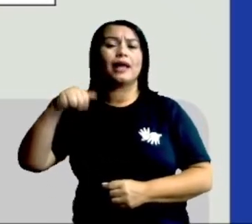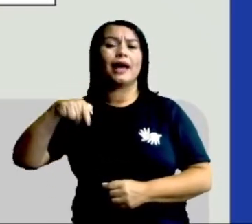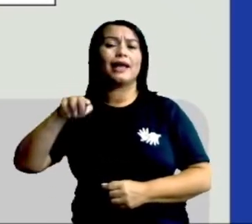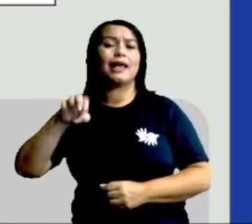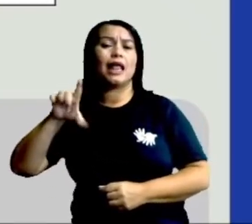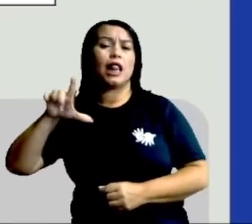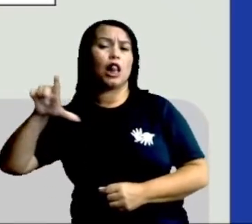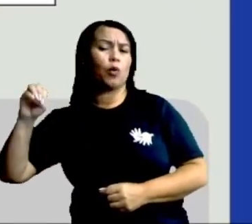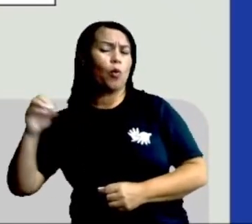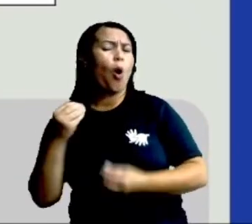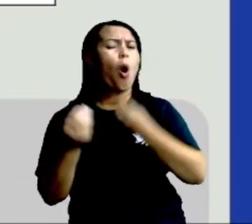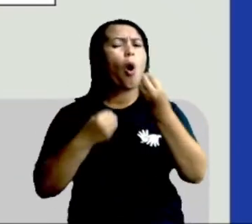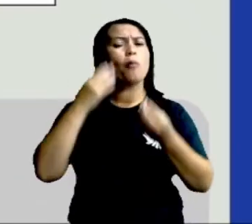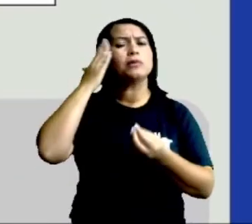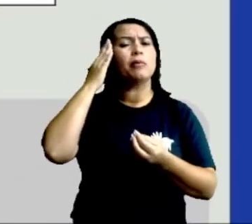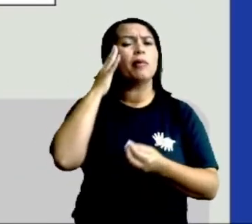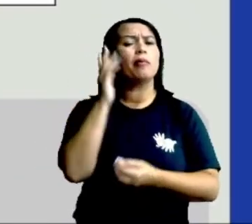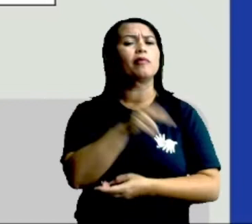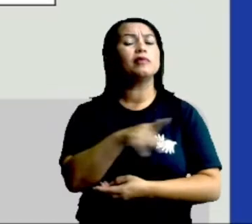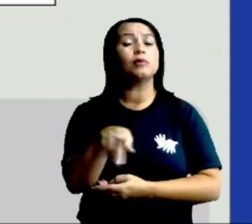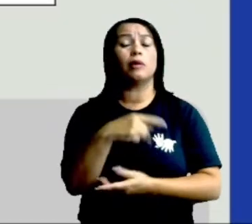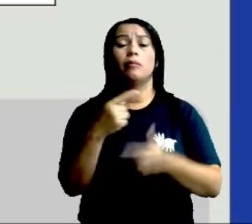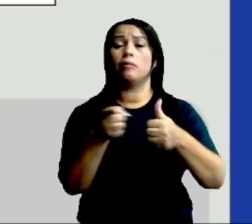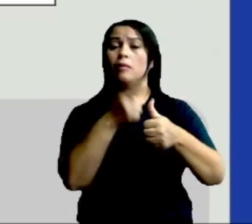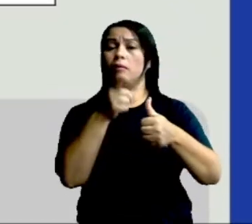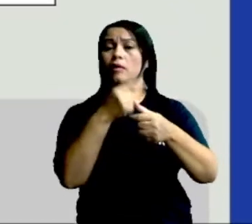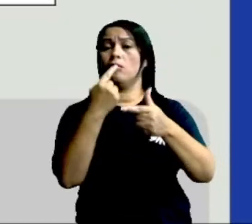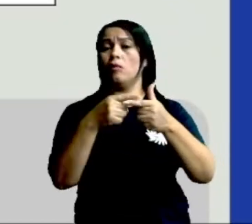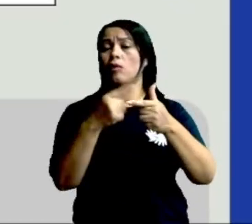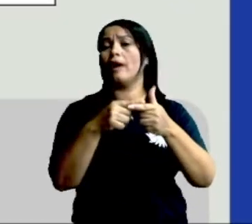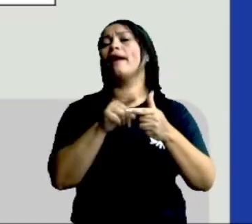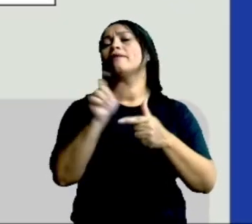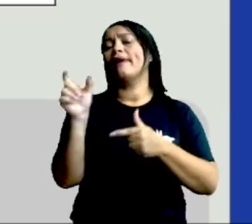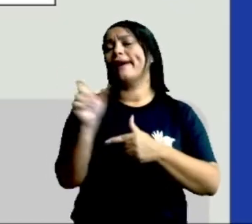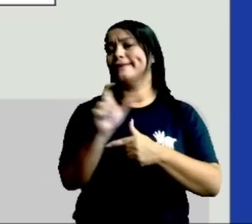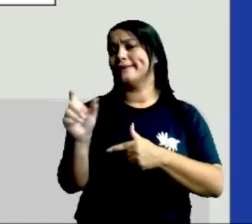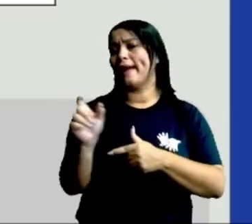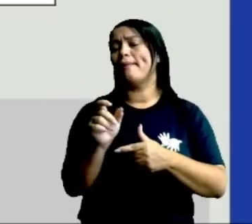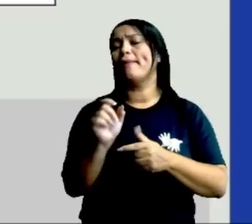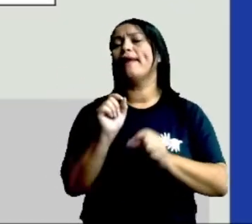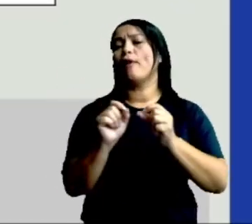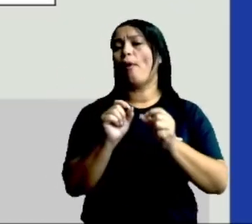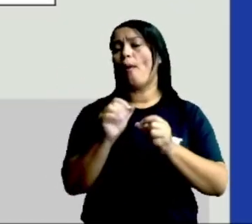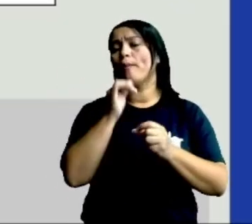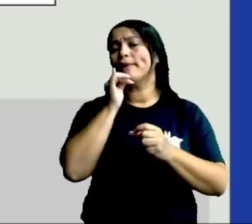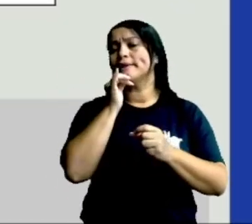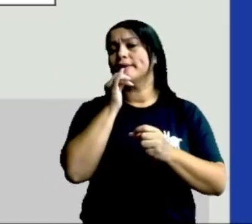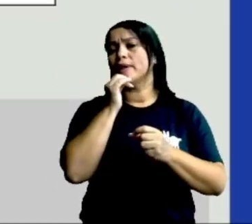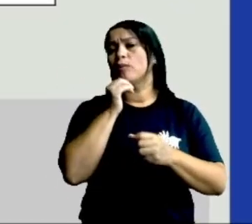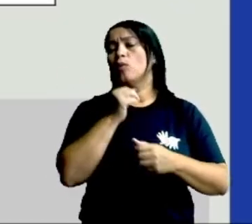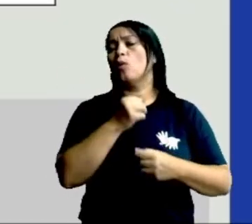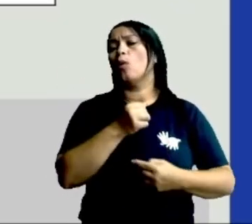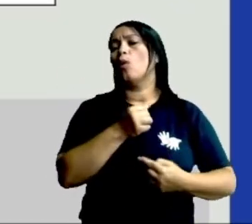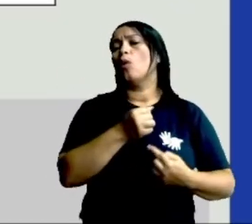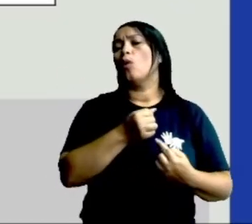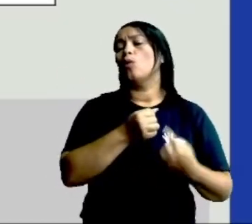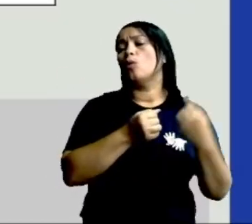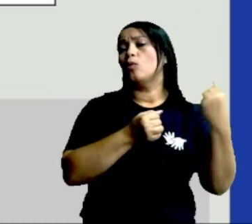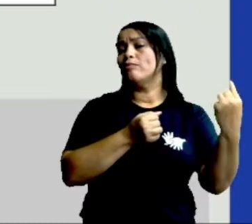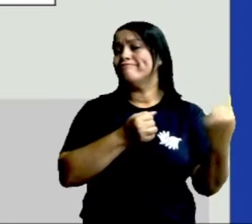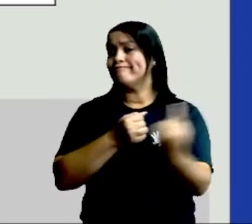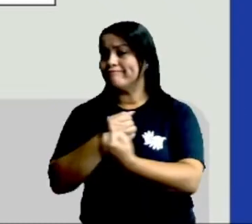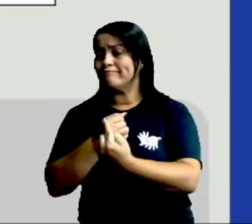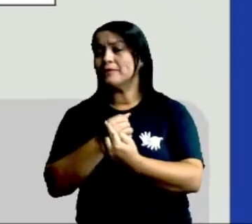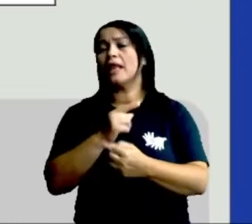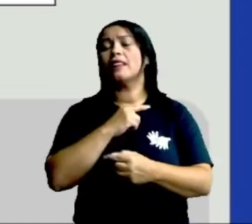é que a gente vai saber, professora? Primeiro, porque ele vai estar no singular, Se eu tenho este